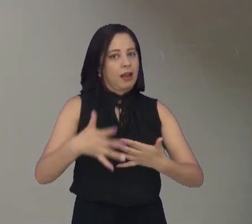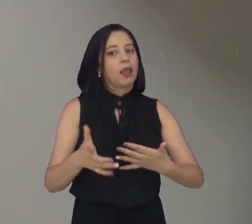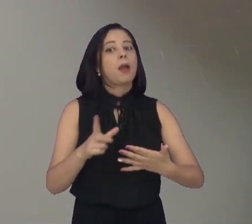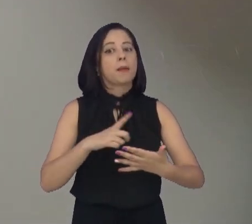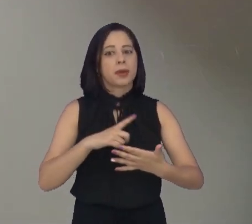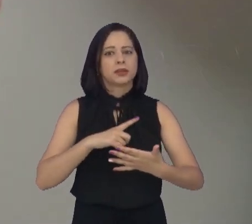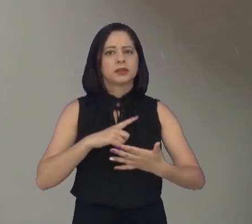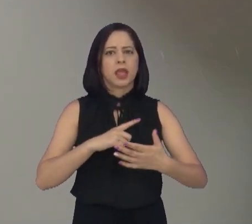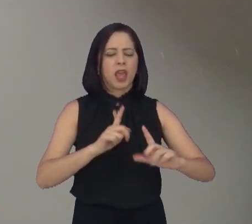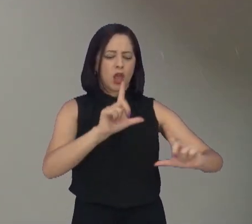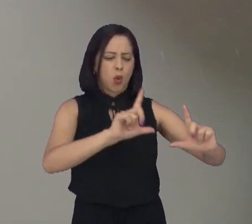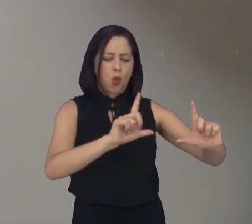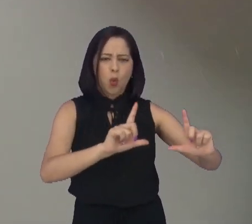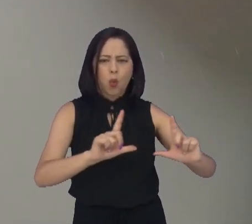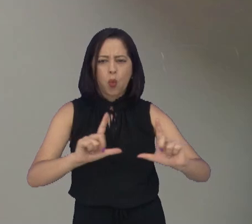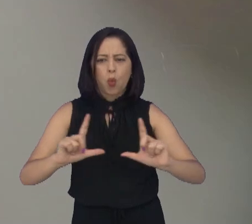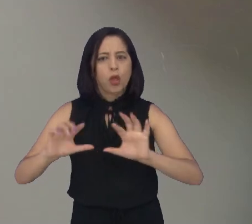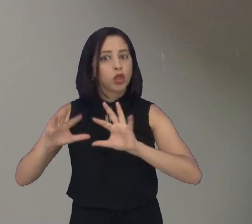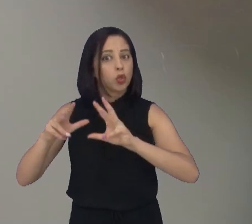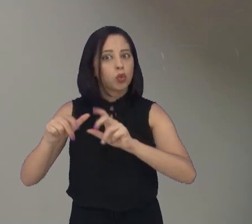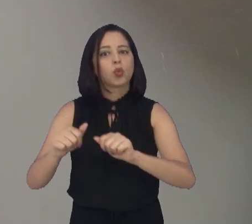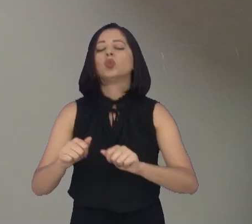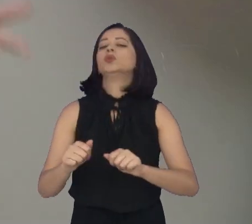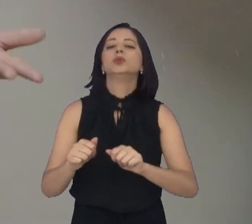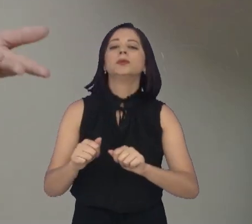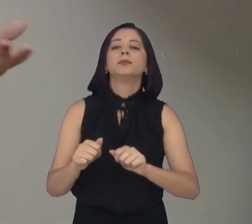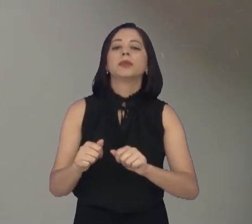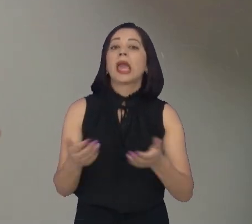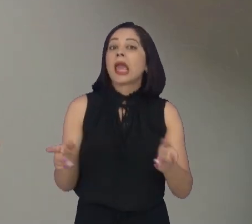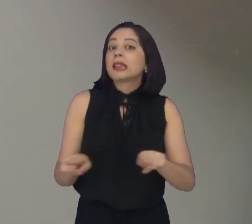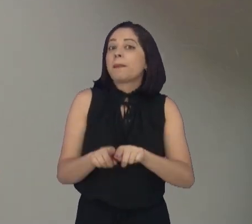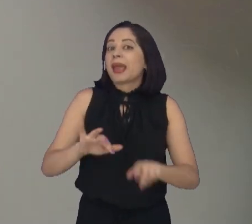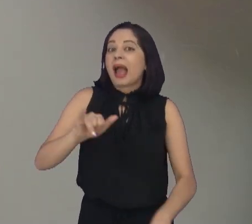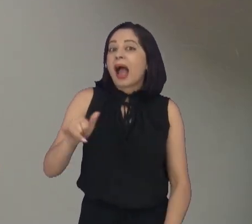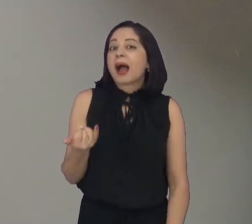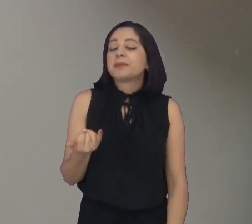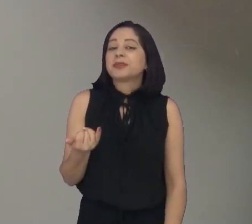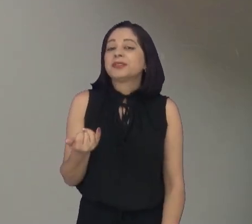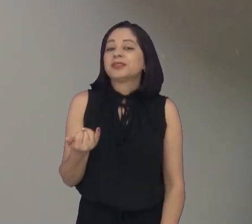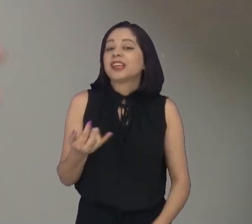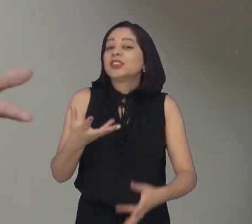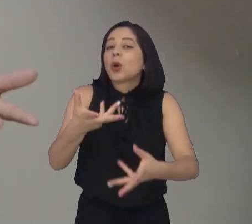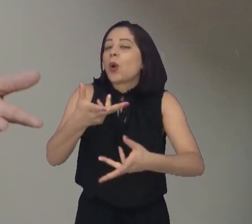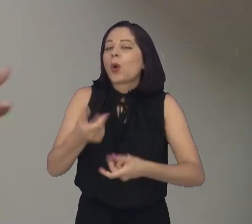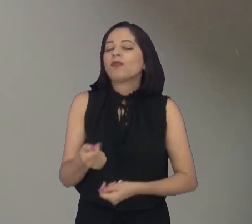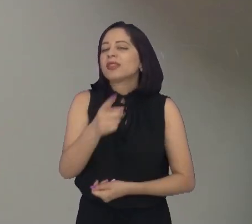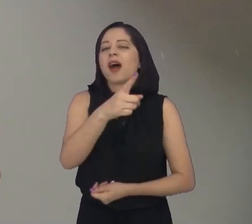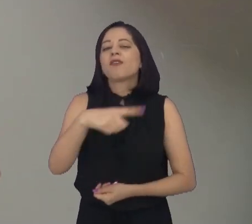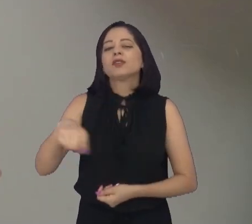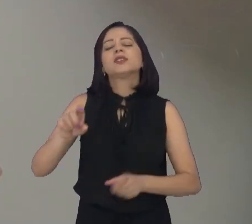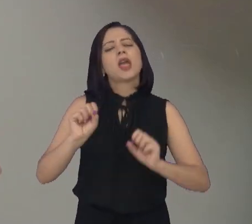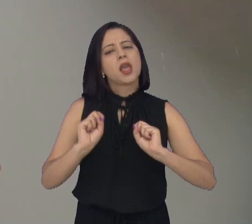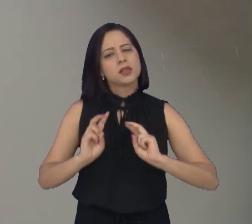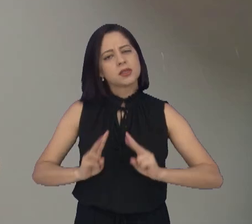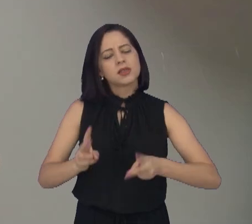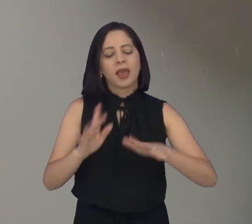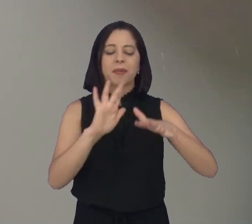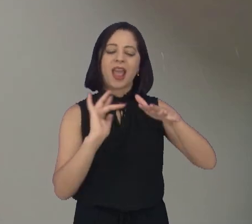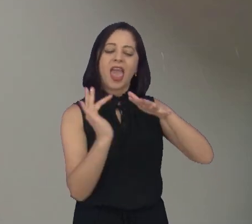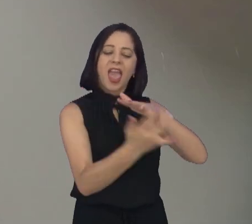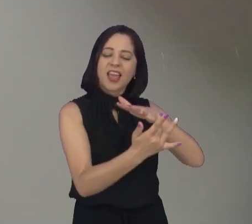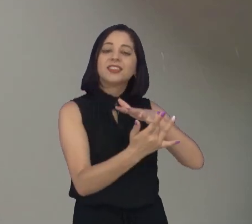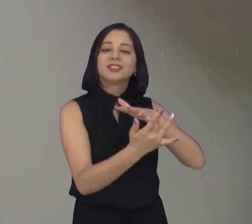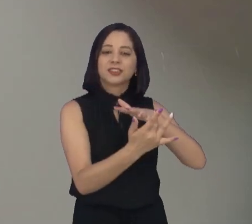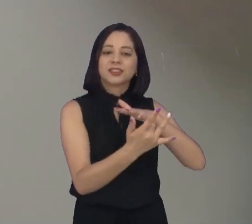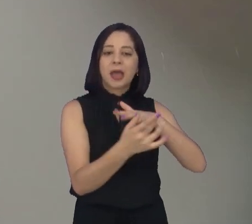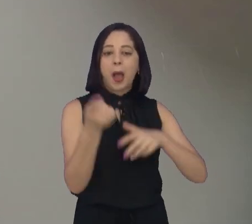acessibilidade em toda a nossa programação. Eu aproveito ainda para te convidar para acompanhar as nossas redes sociais.